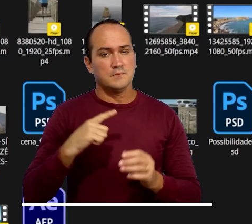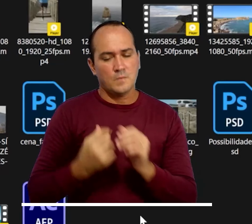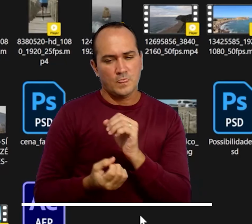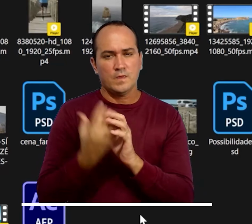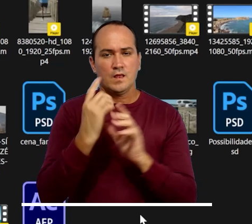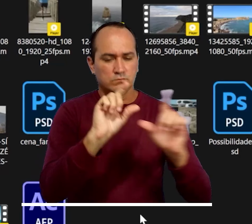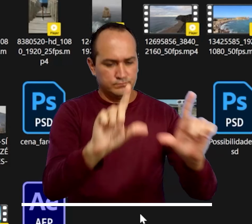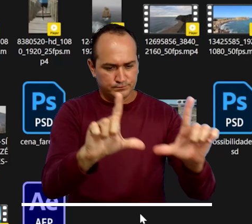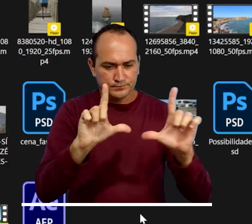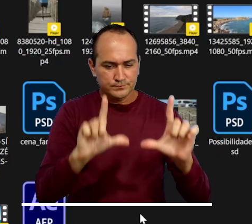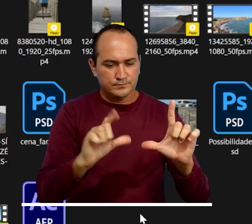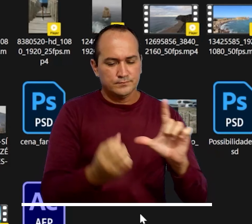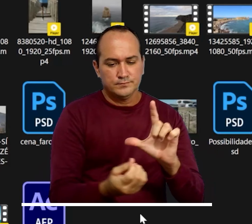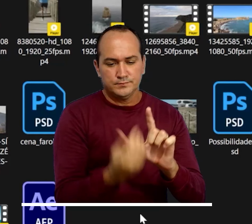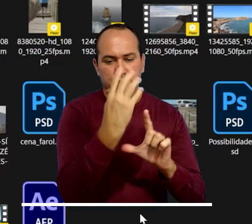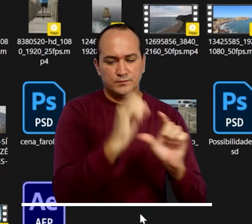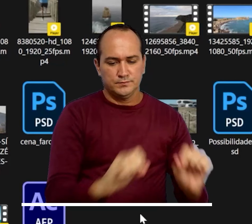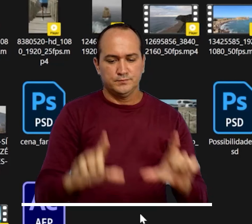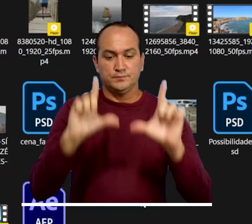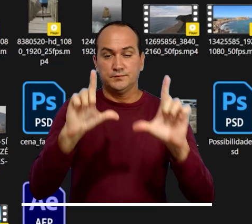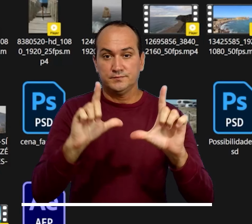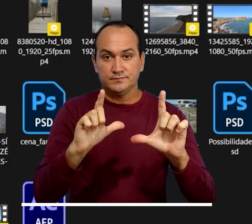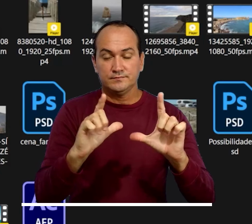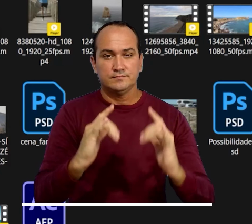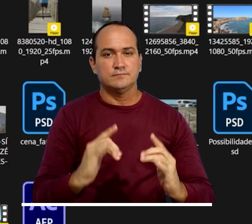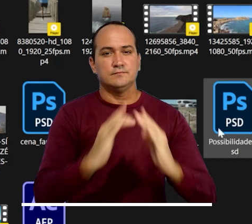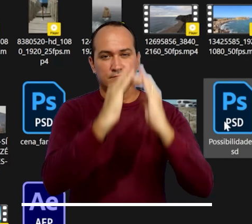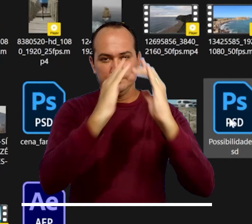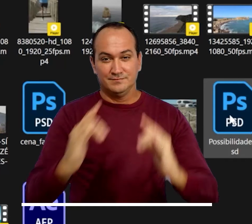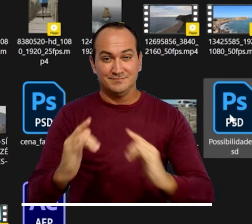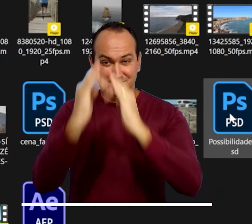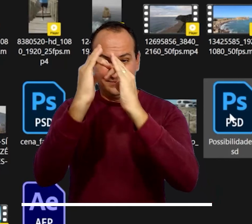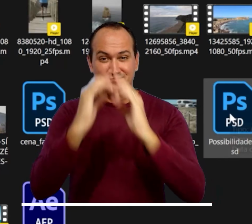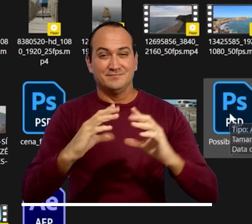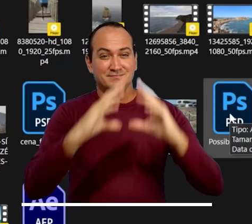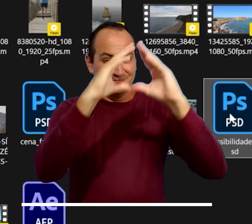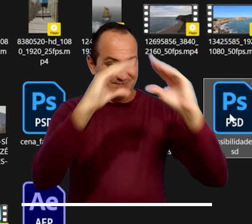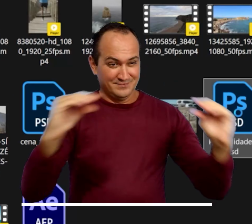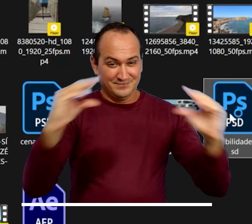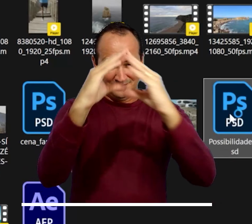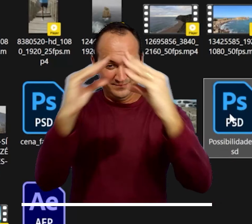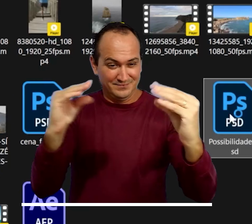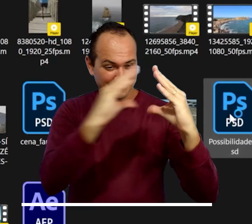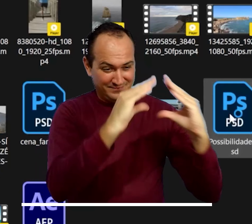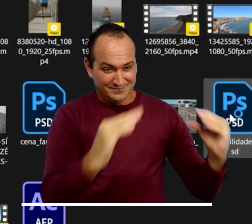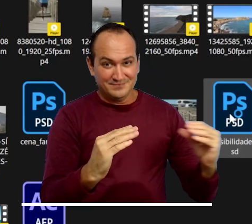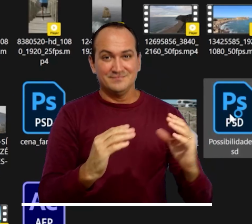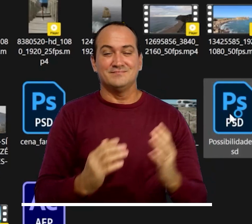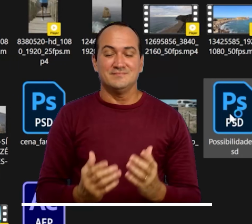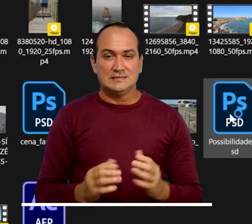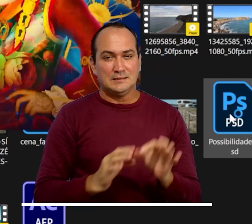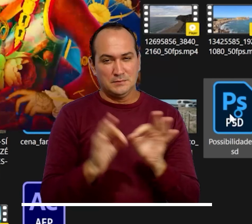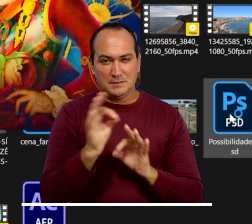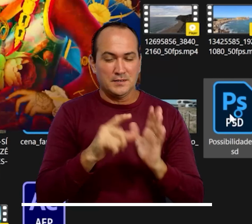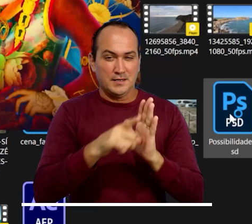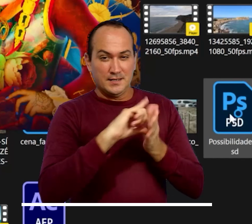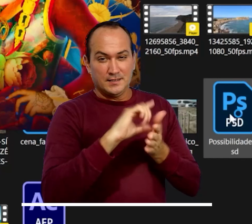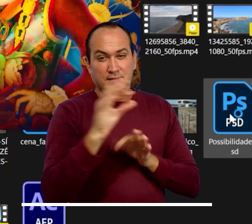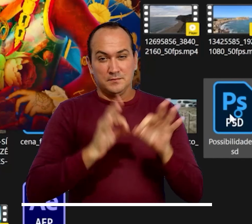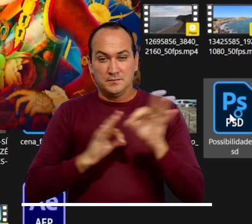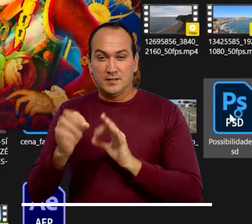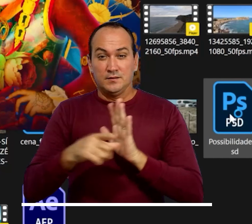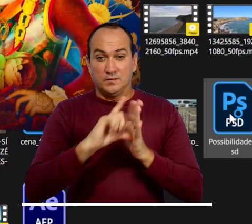tá? Desse castelo, tá? Então, por exemplo, aqui eu vou abrir aqui um arquivo que eu tinha preparado antes para